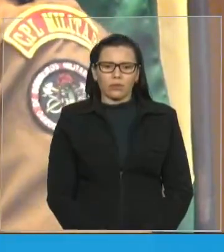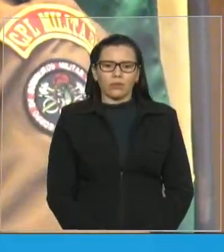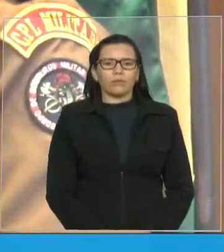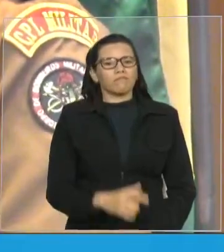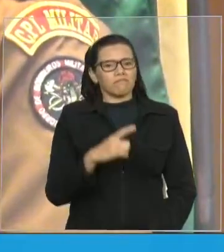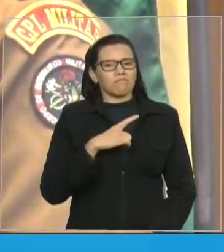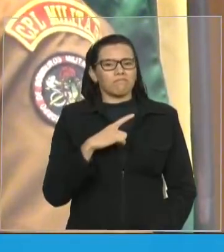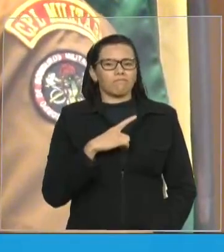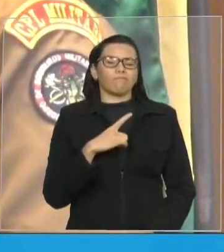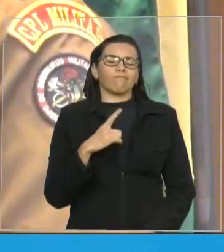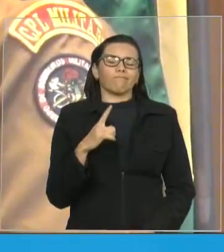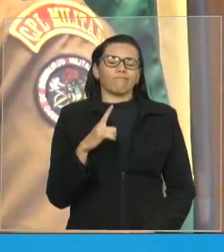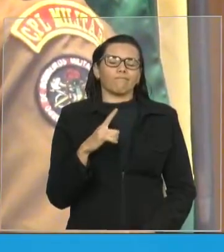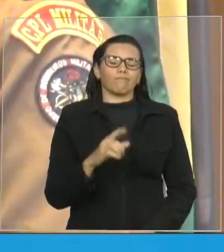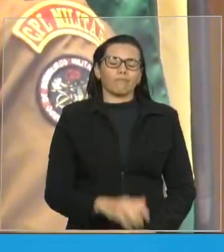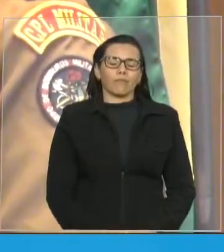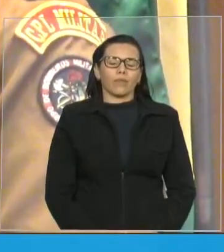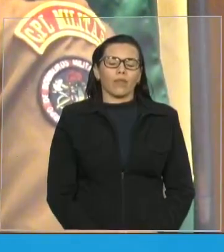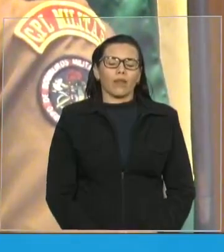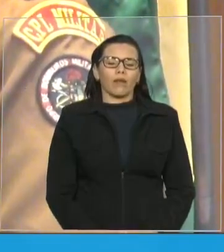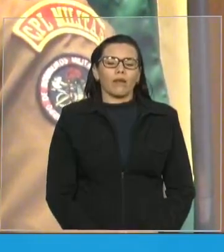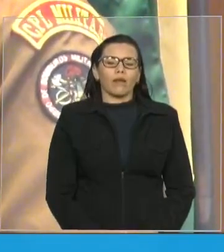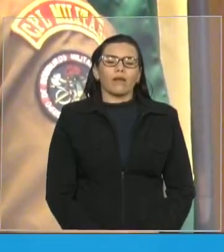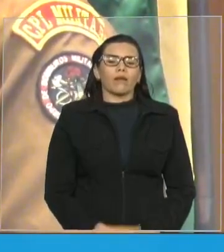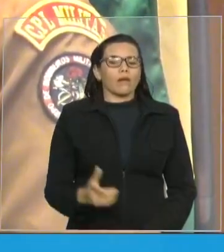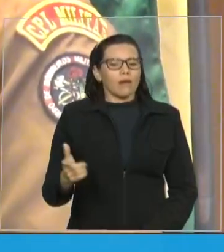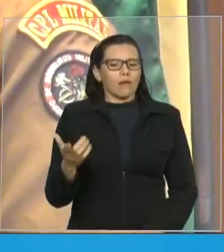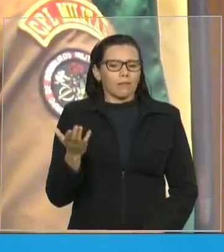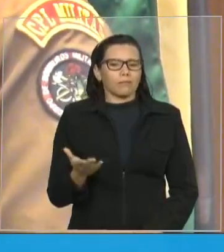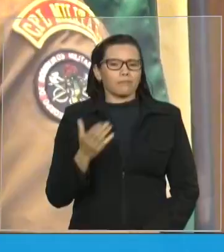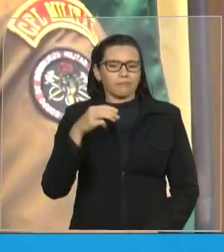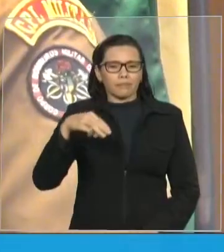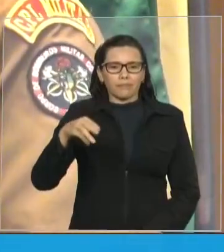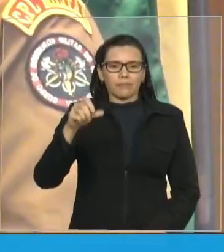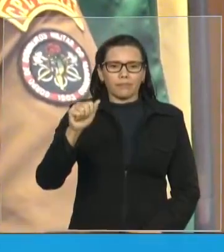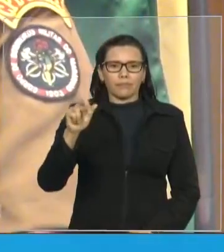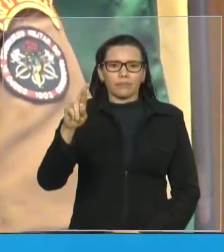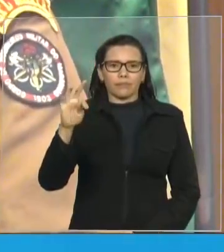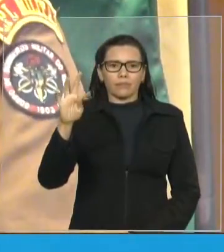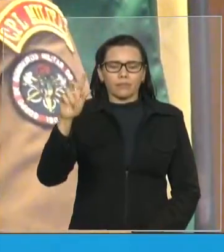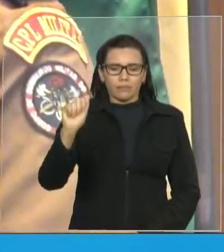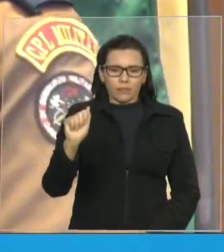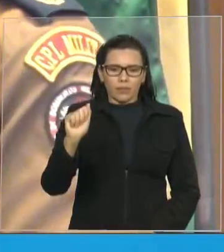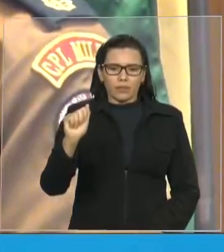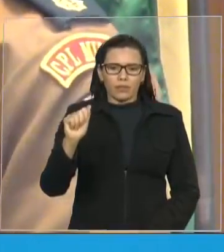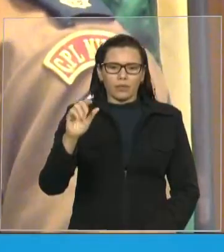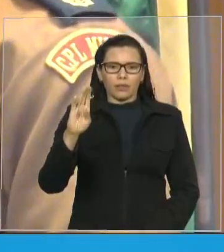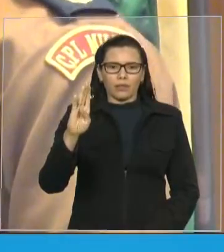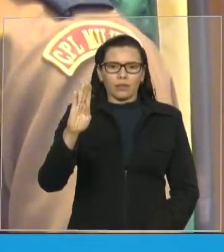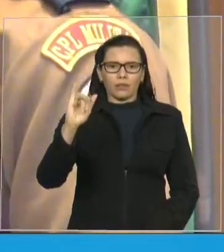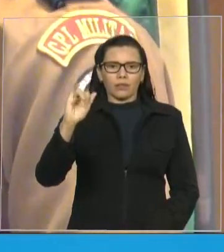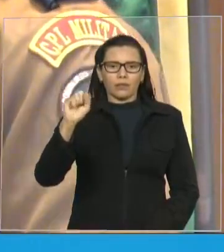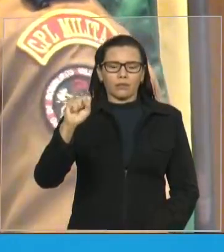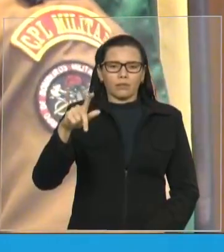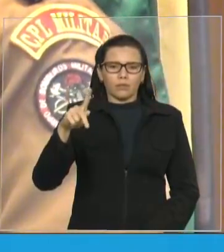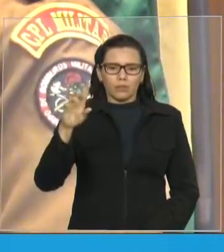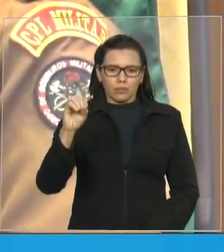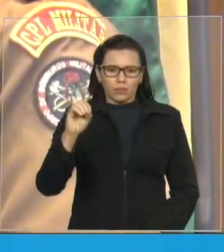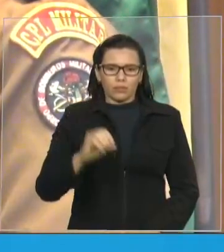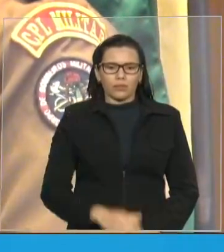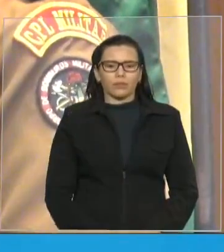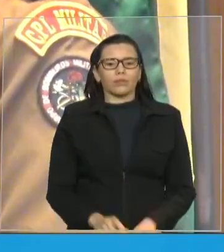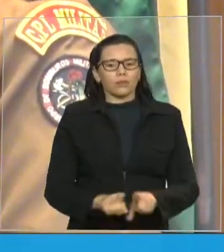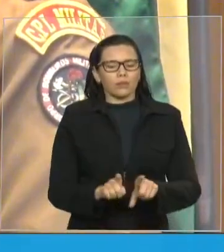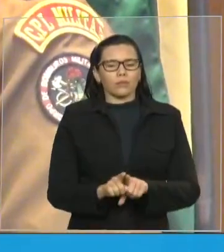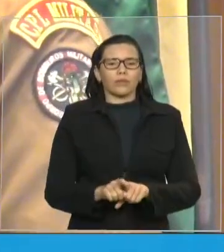Igreja Católica, senhora Marta Bispo, secretária executiva do Regional Nordeste 5,